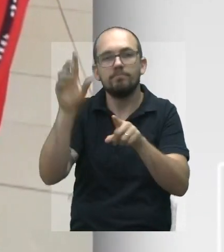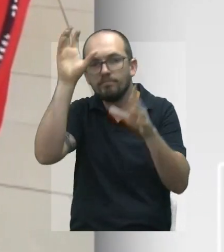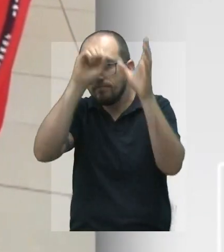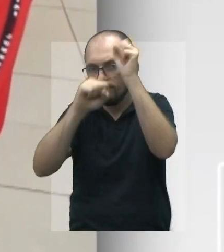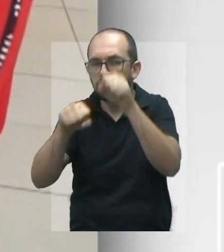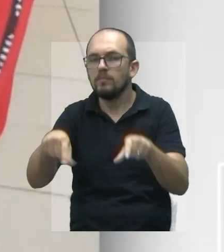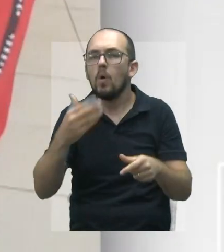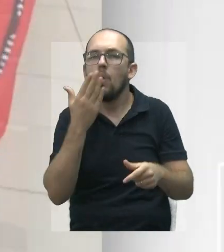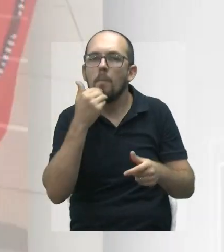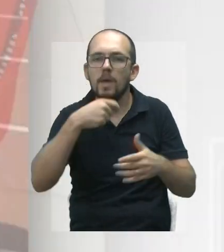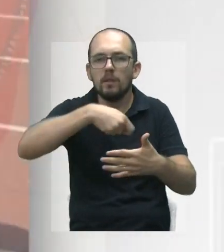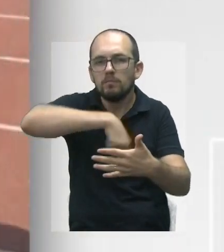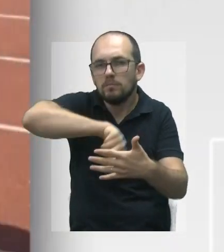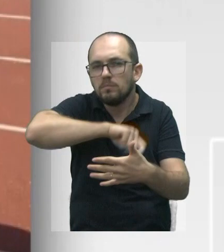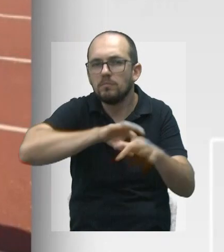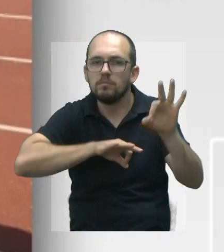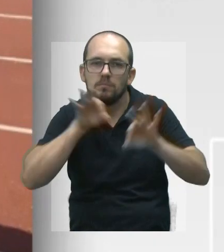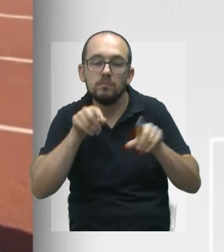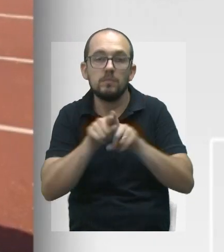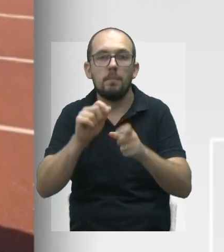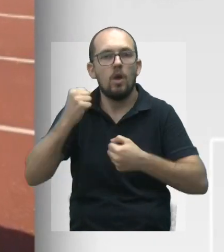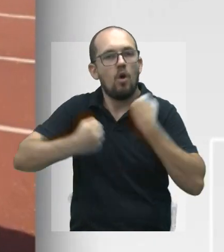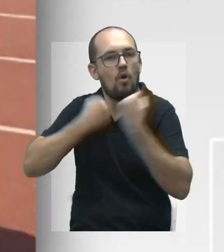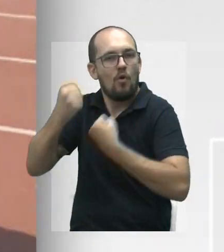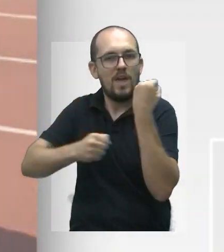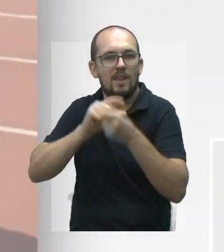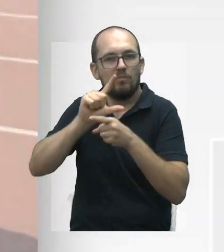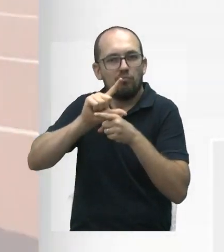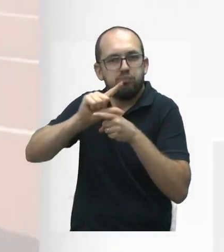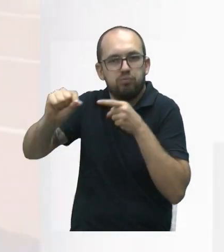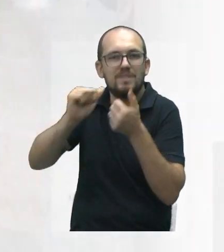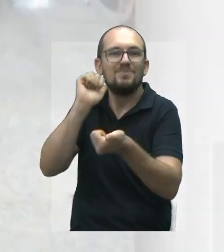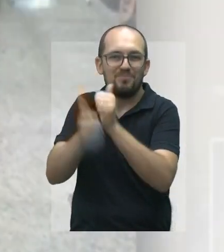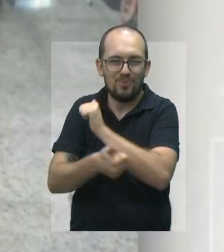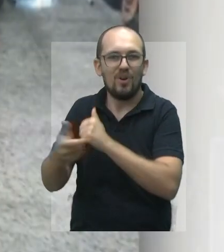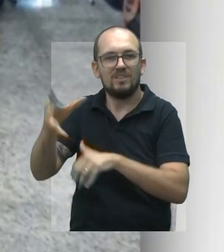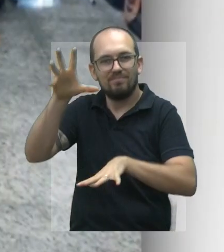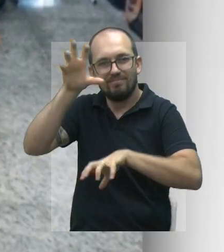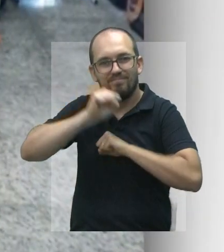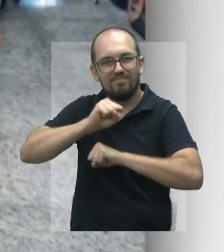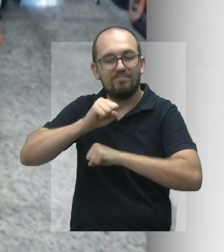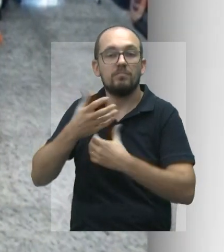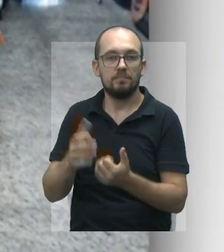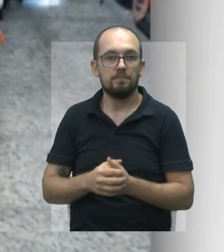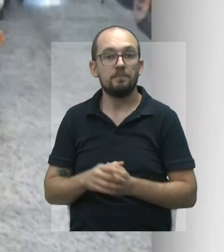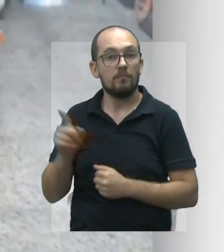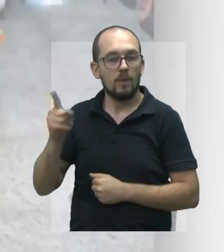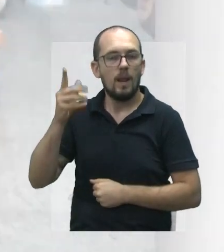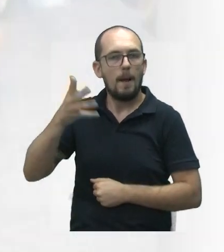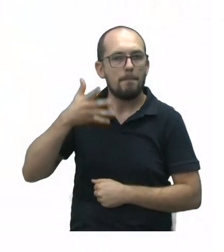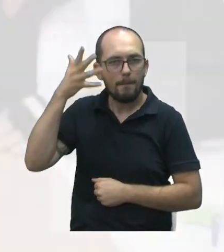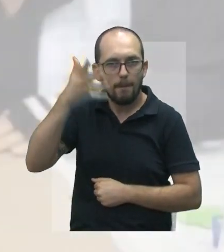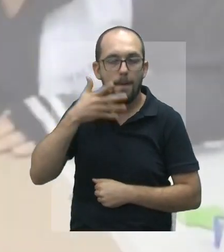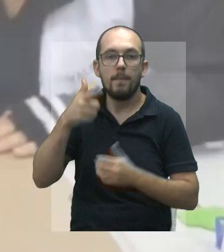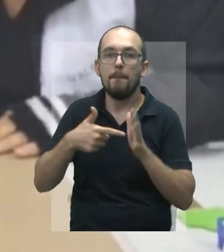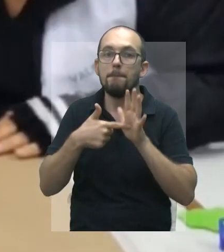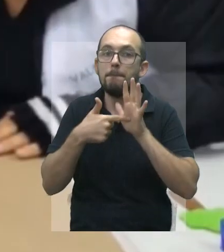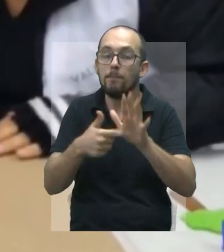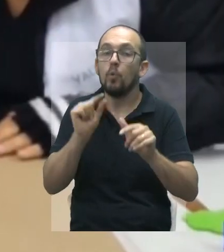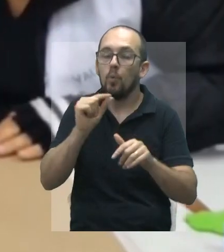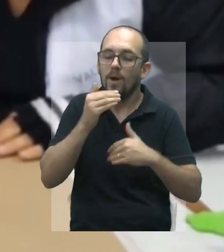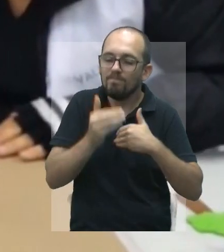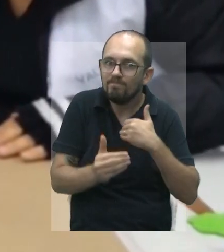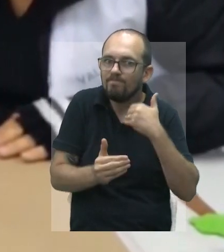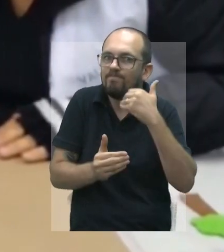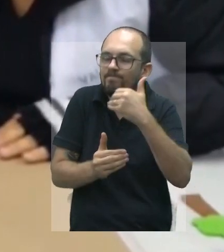à culinária e ao esporte. De uma forma geral, a palestrante fez questão de mostrar que cada passo